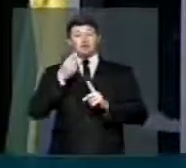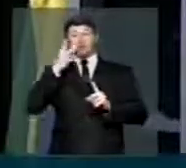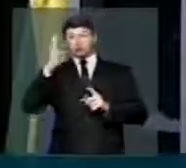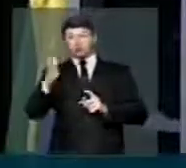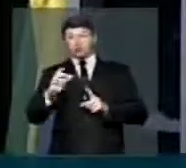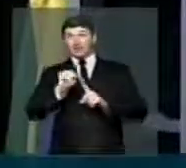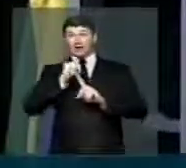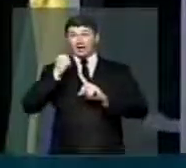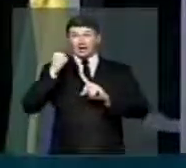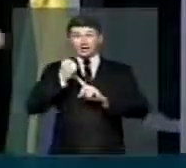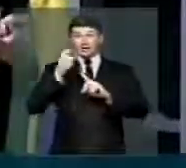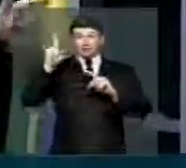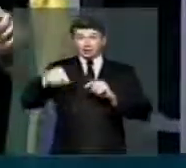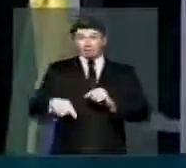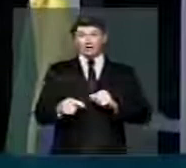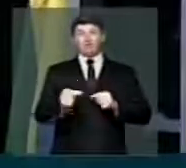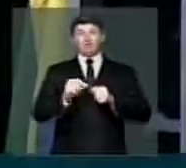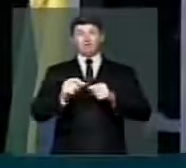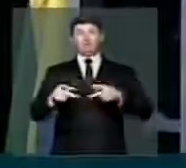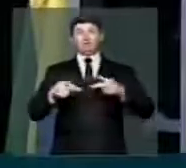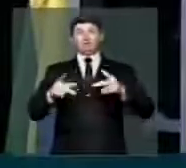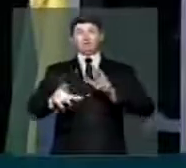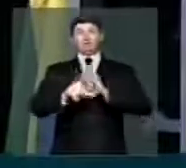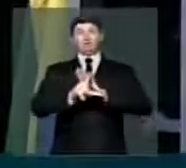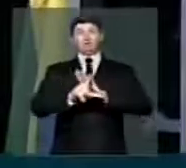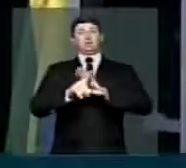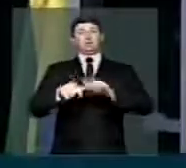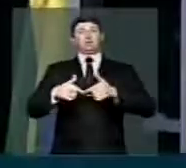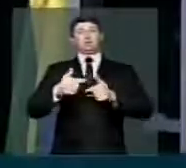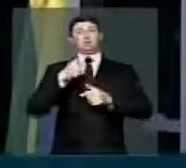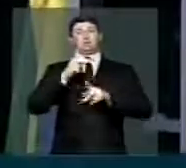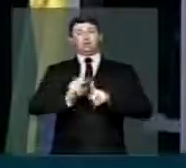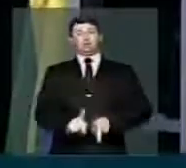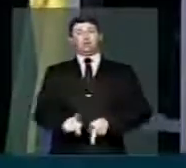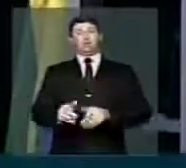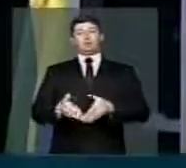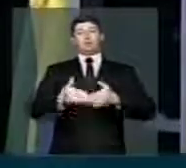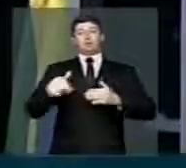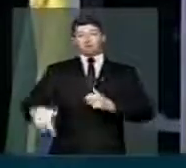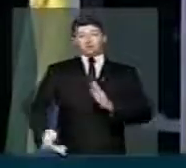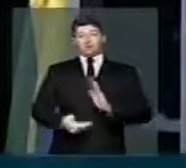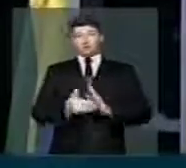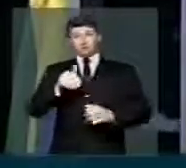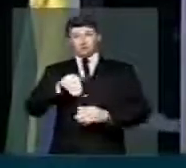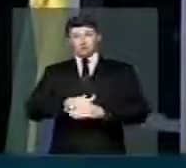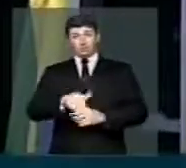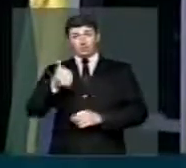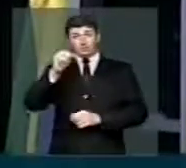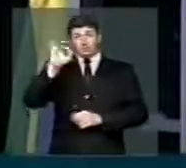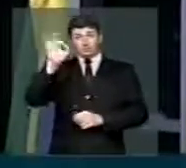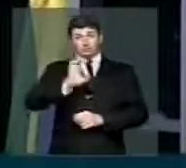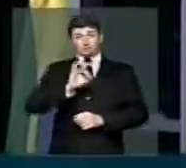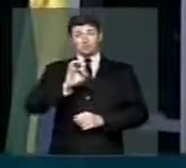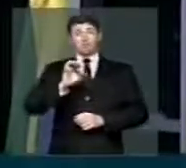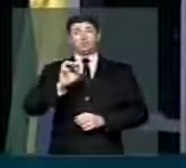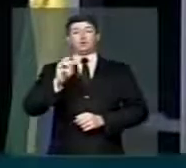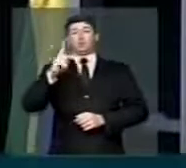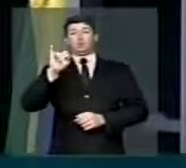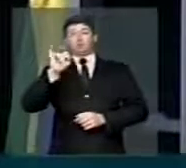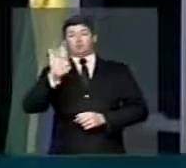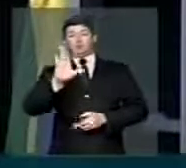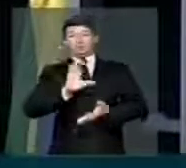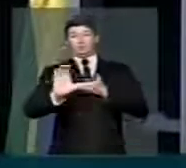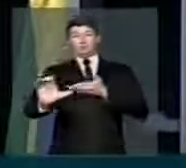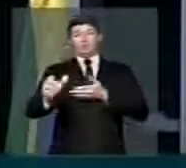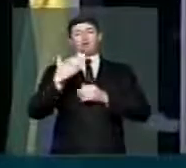da sociedade um projeto de lei de iniciativa popular pedindo que essa casa vote 10% dos recursos